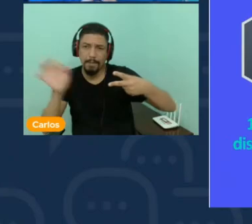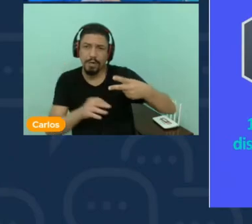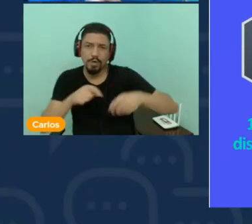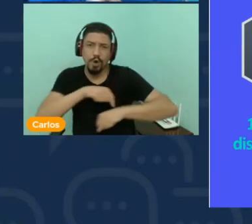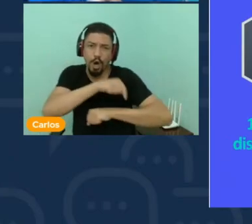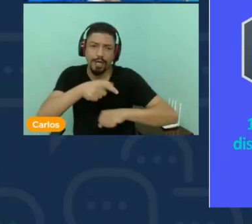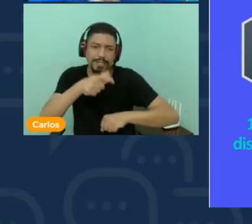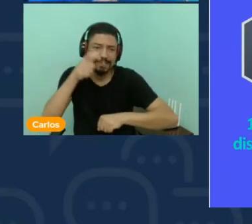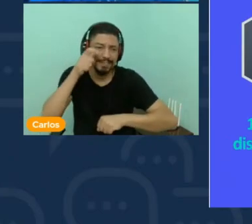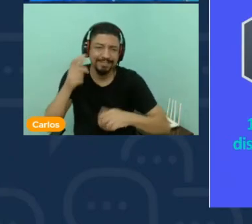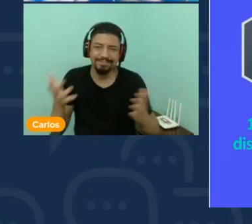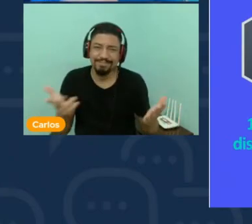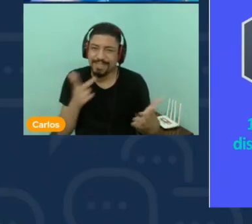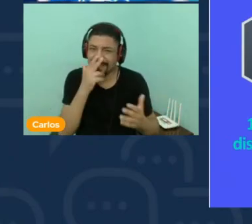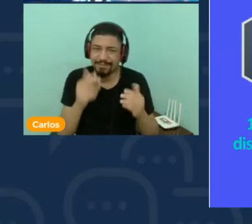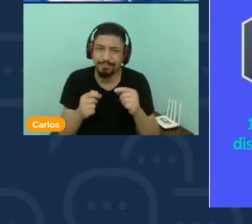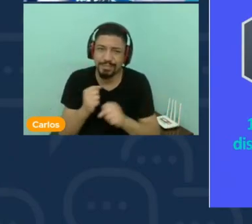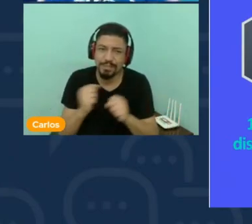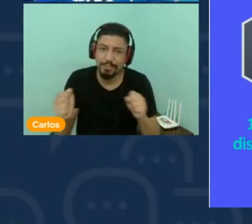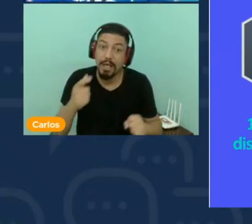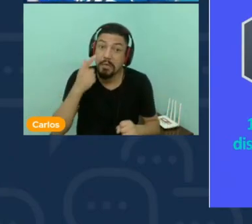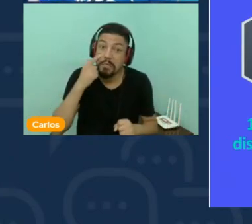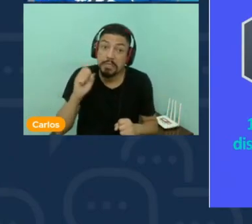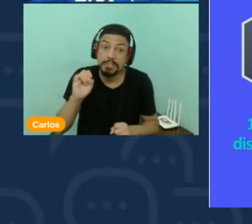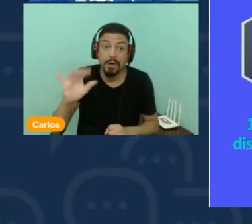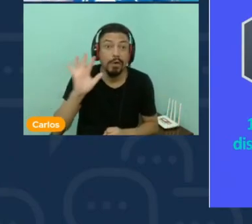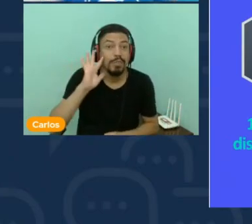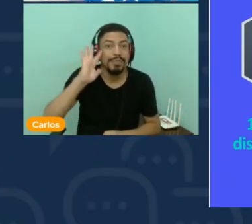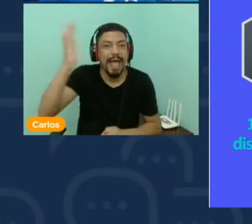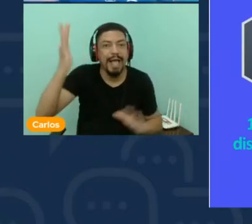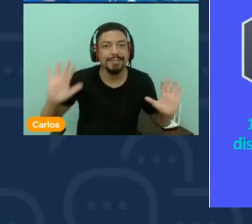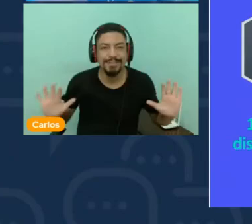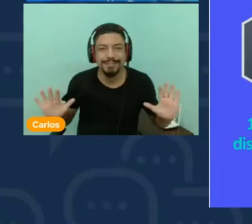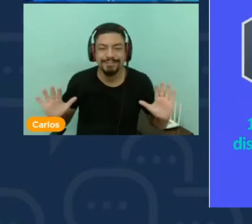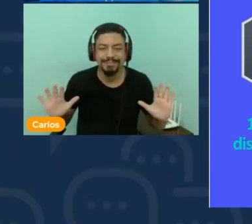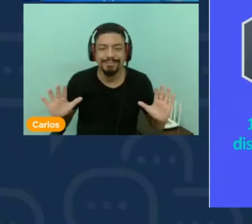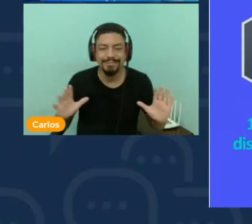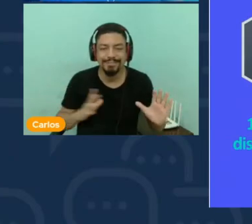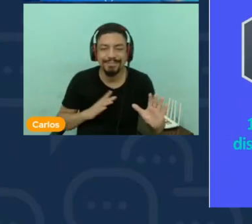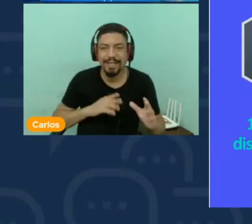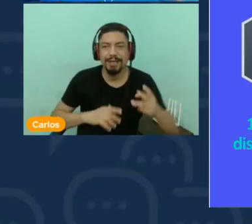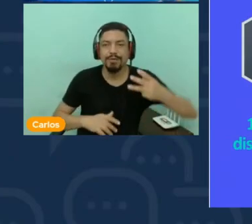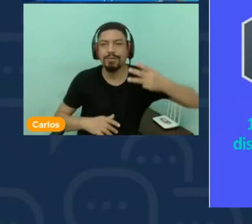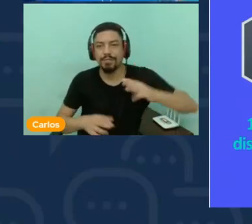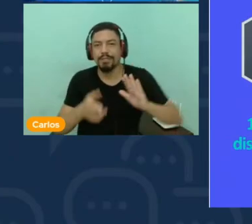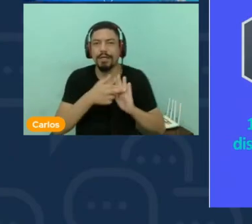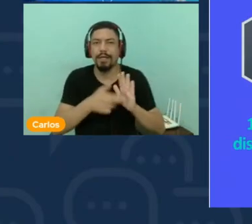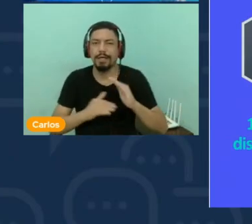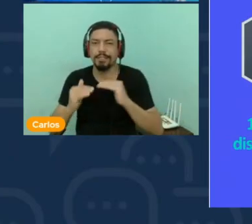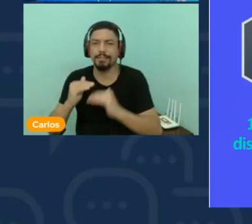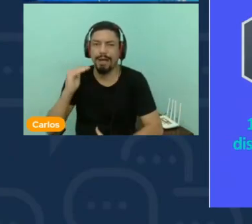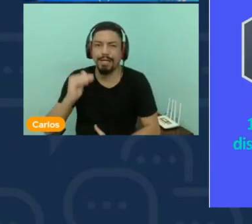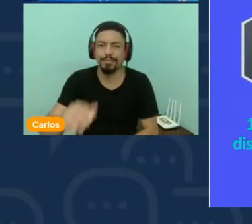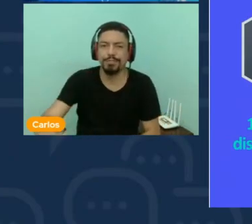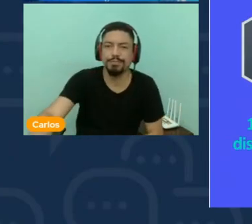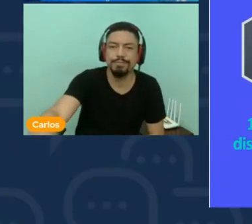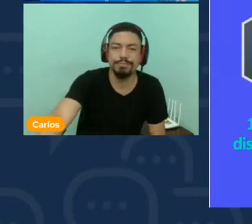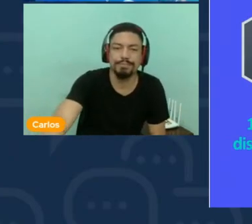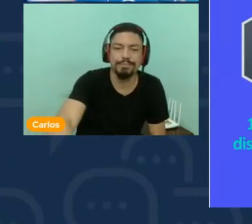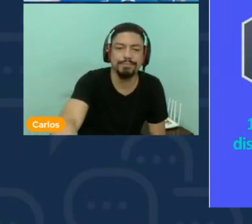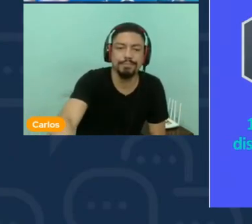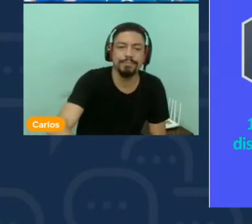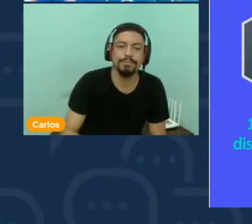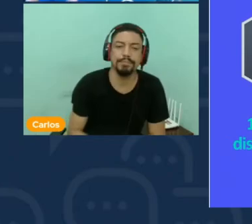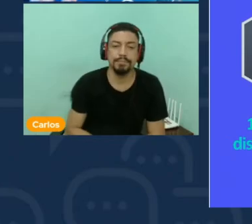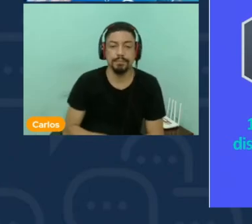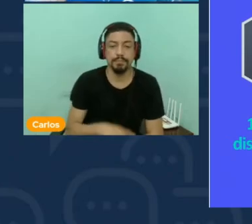de horas assistidas. Mas vamos supor que aconteceu um milagre e temos um terceiro critério de desempate. Pessoal, isso a